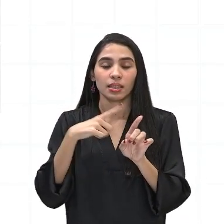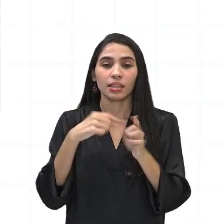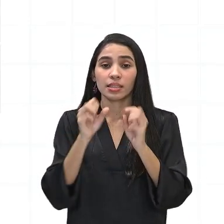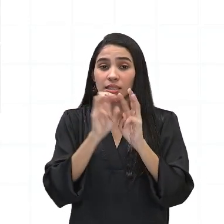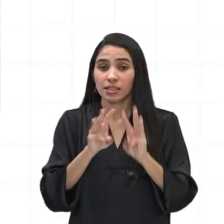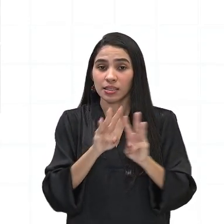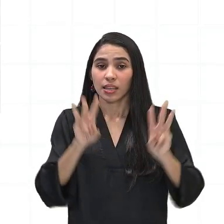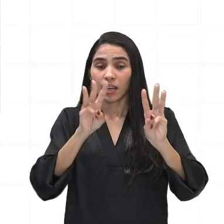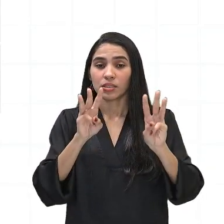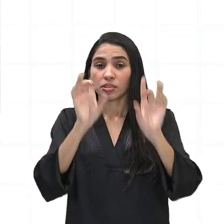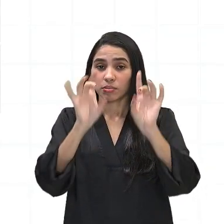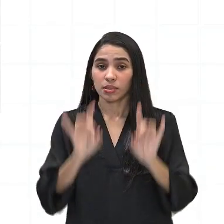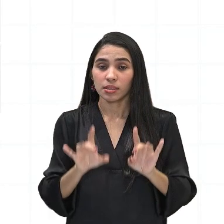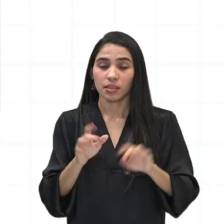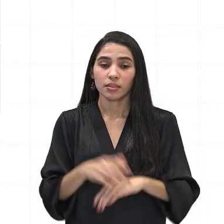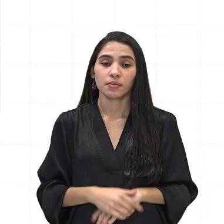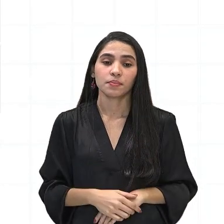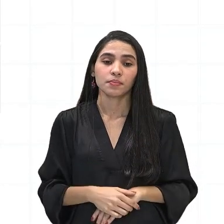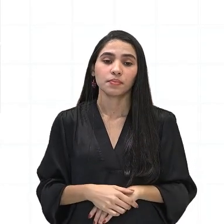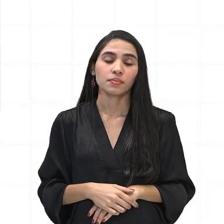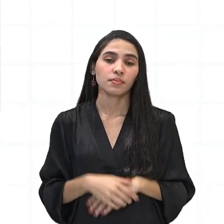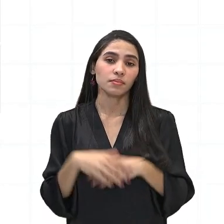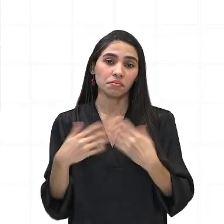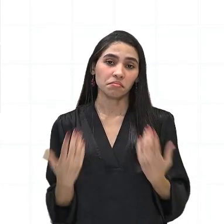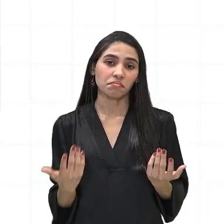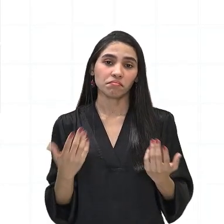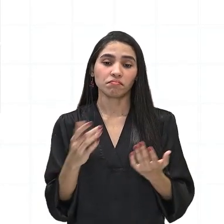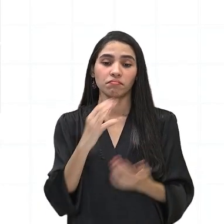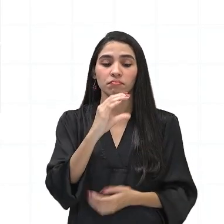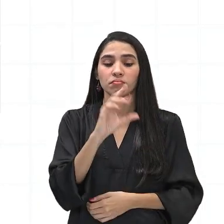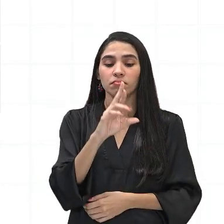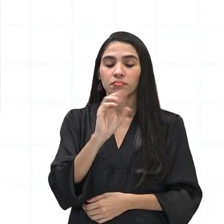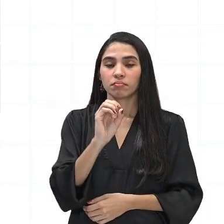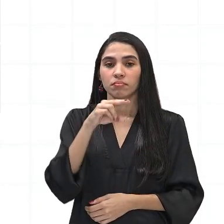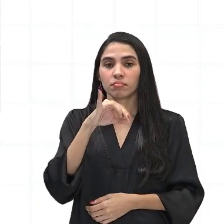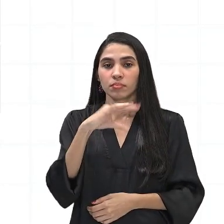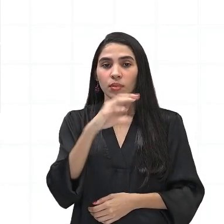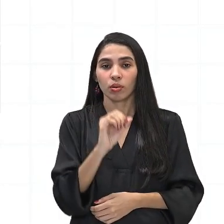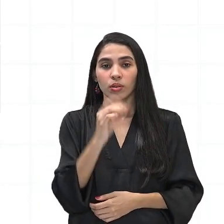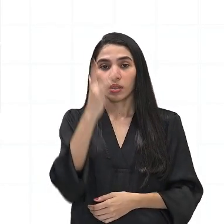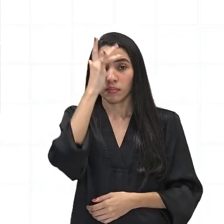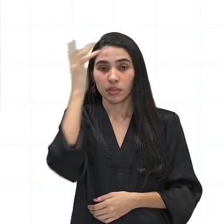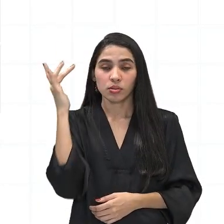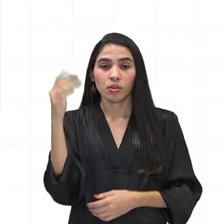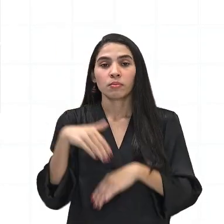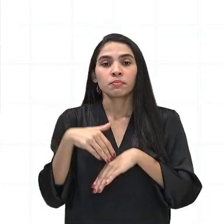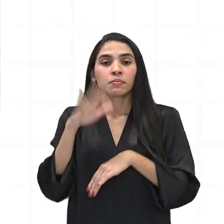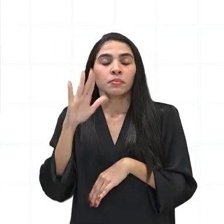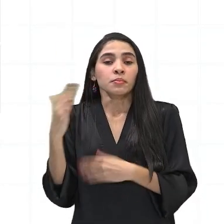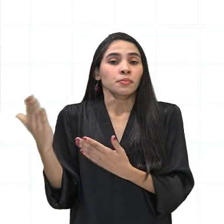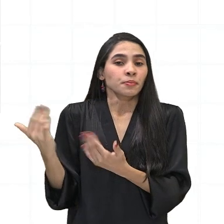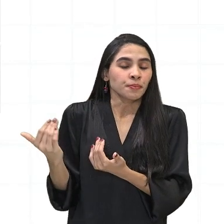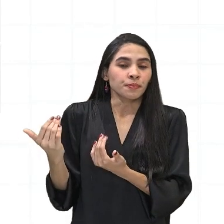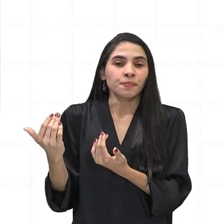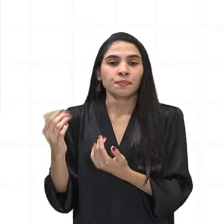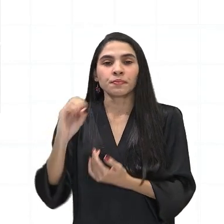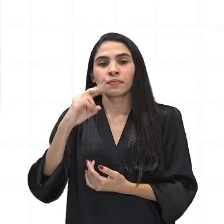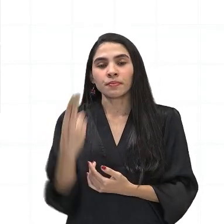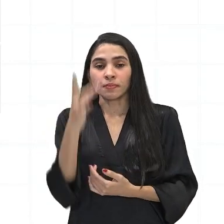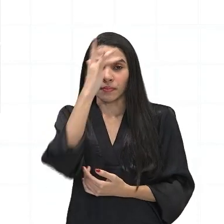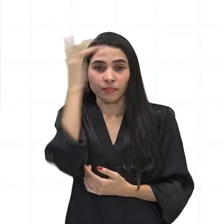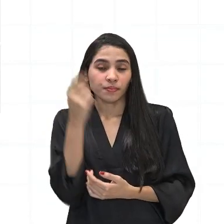aconteceu? Para ele aquilo era lixo, não é? E o porteiro atribuiu àquela flor um valor diferente. Então nota